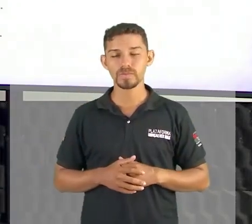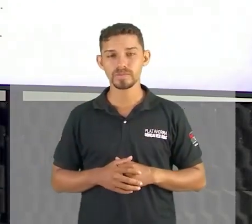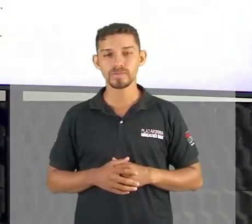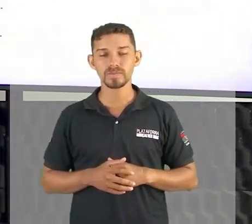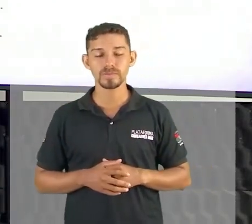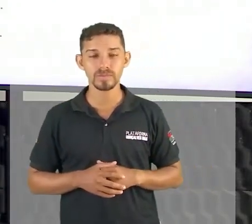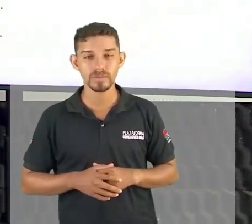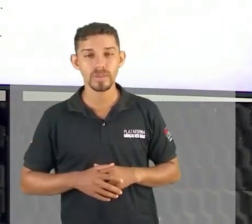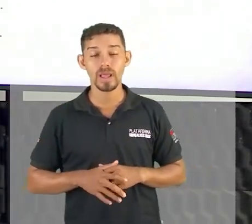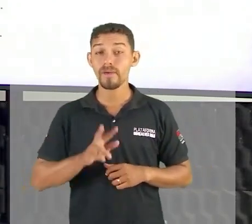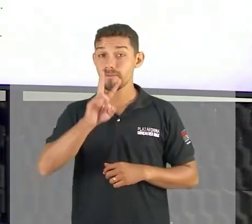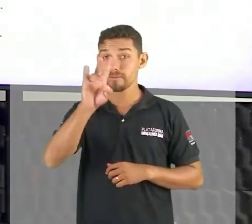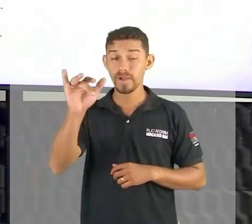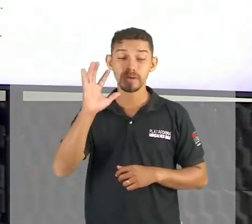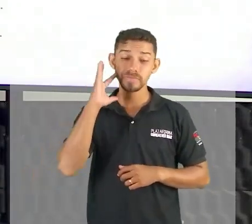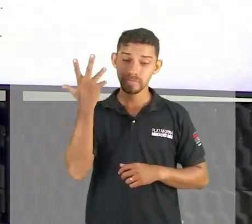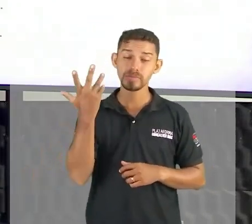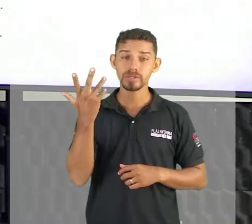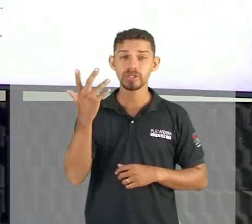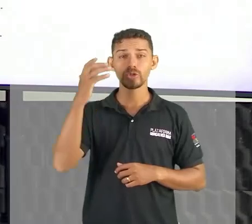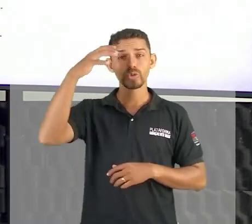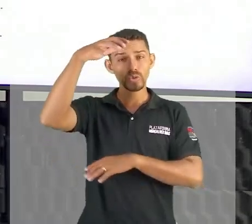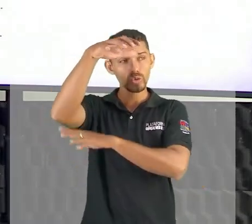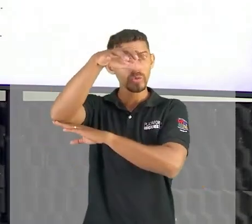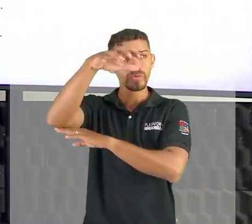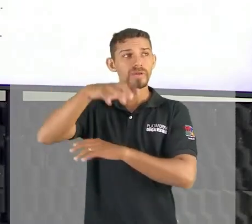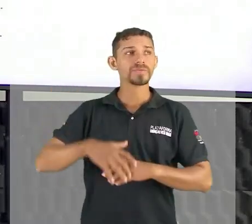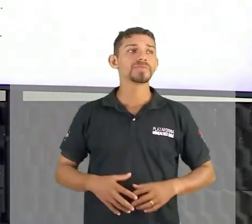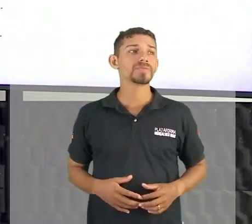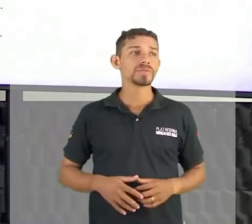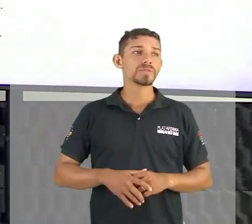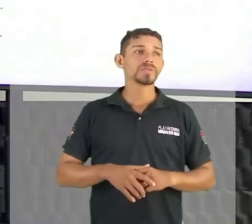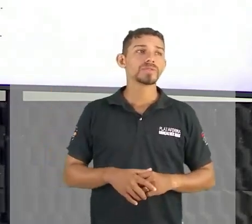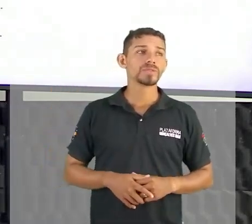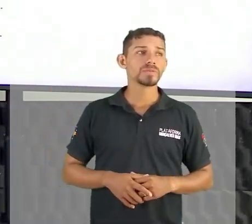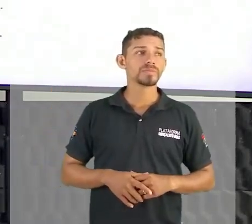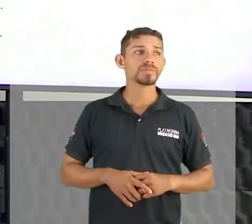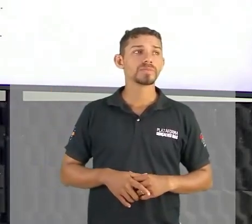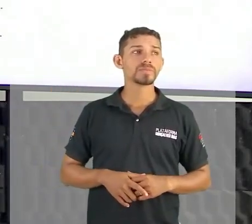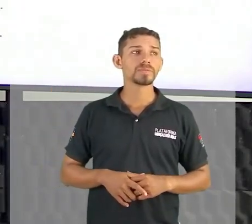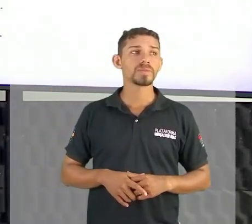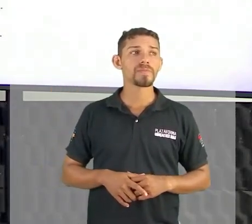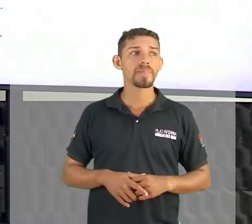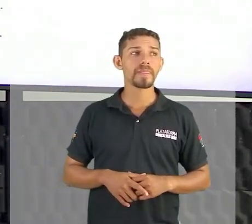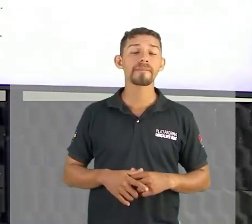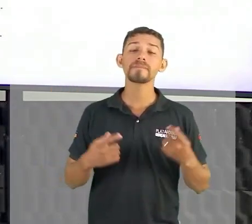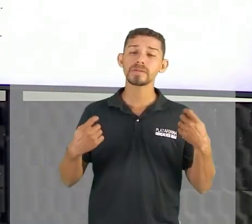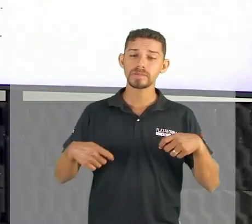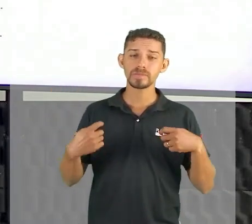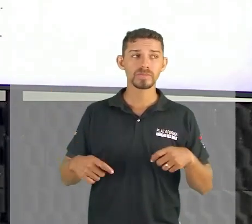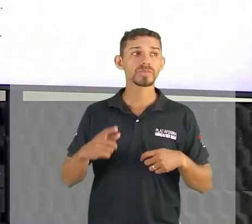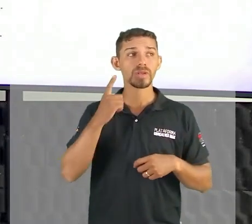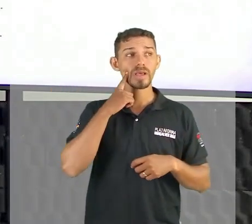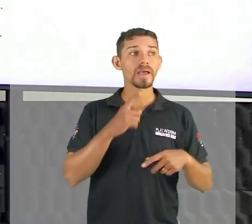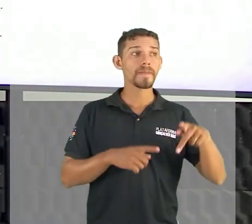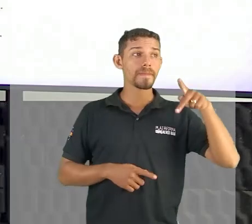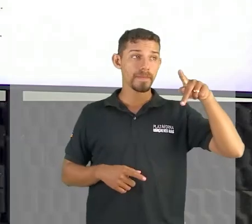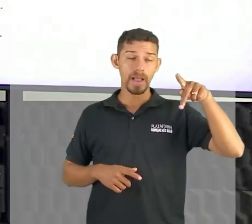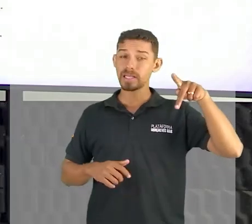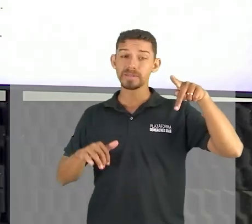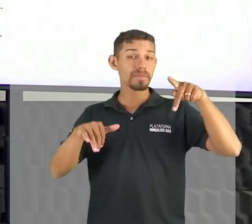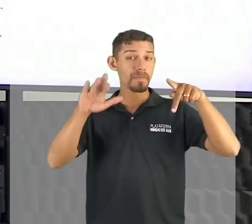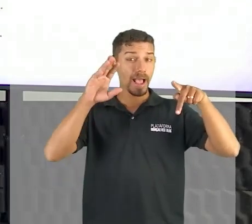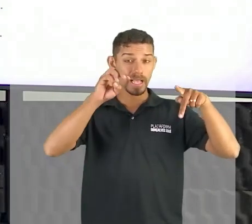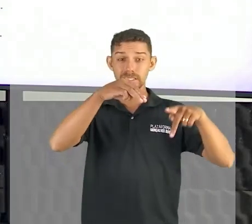vai percorrer esse chuveiro paraa corrente máxima é necessária a potência